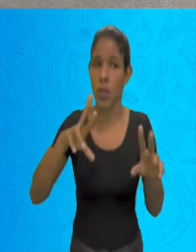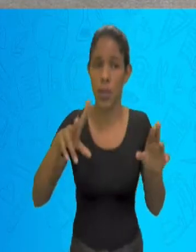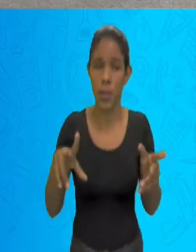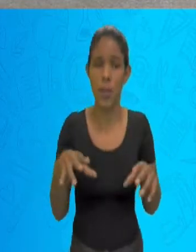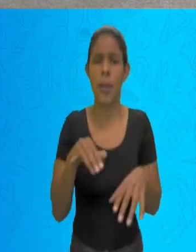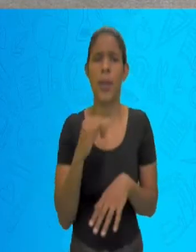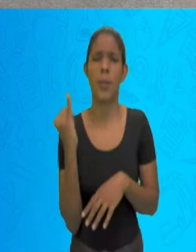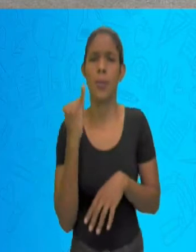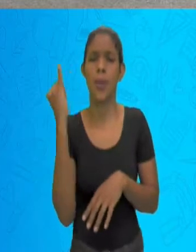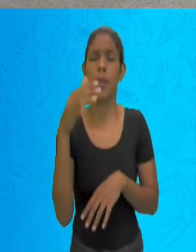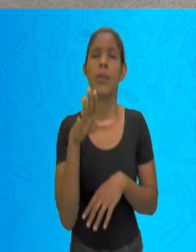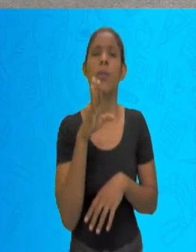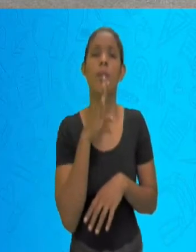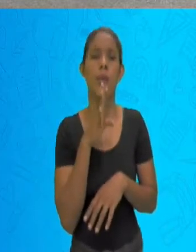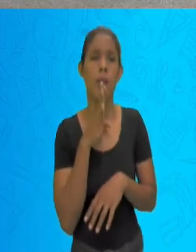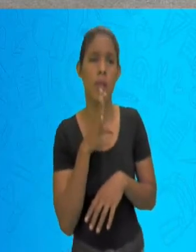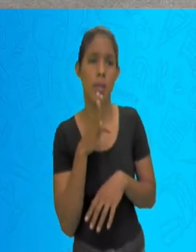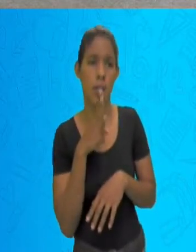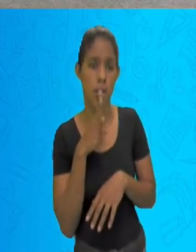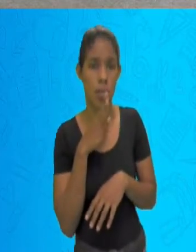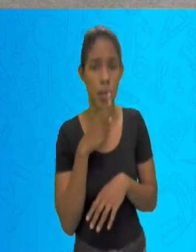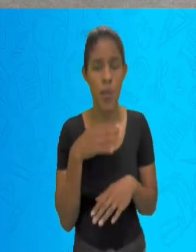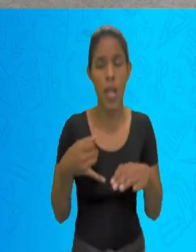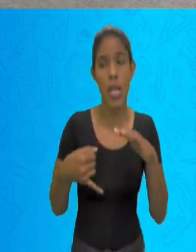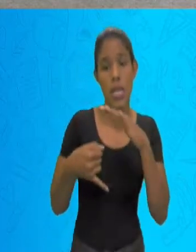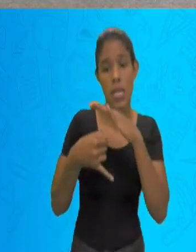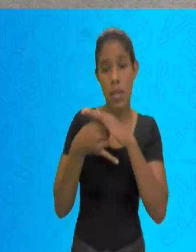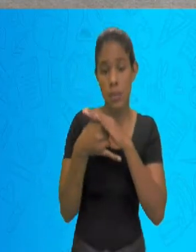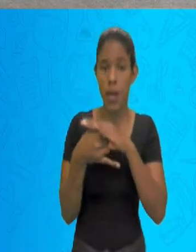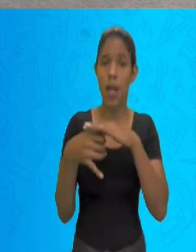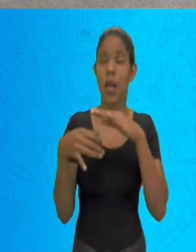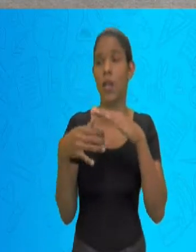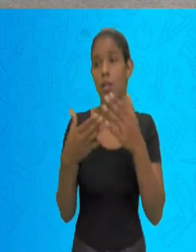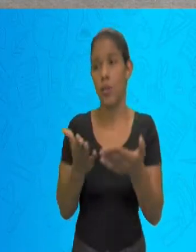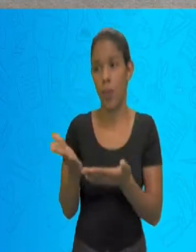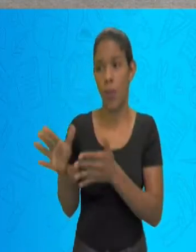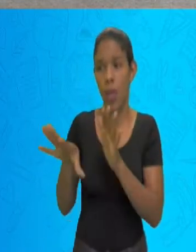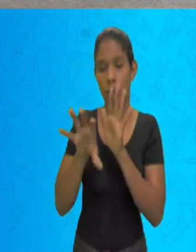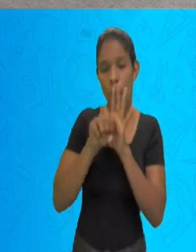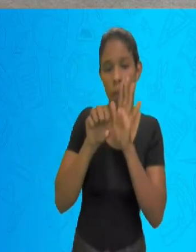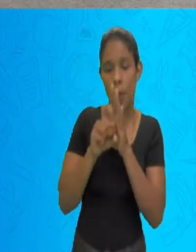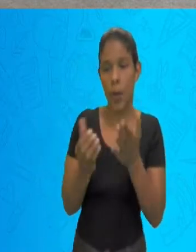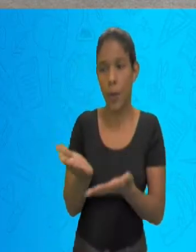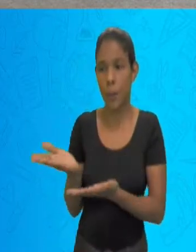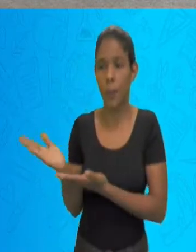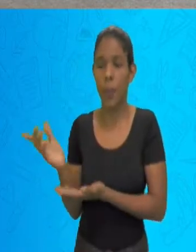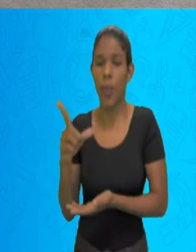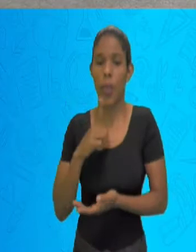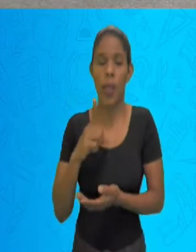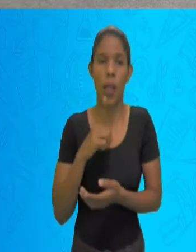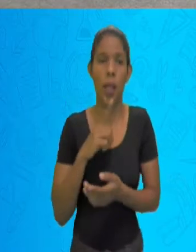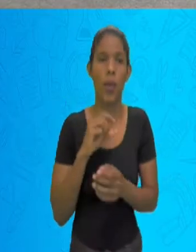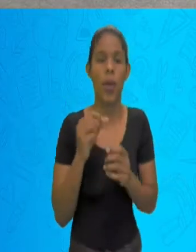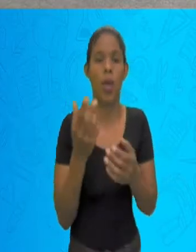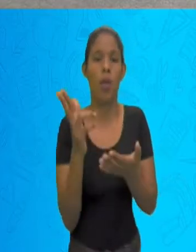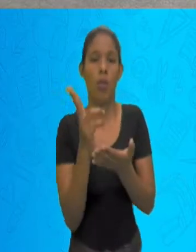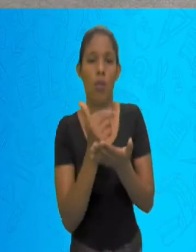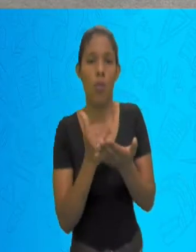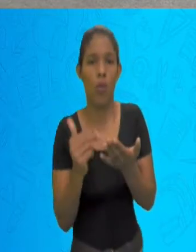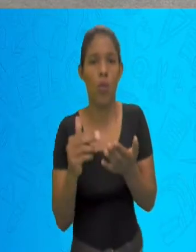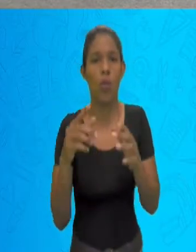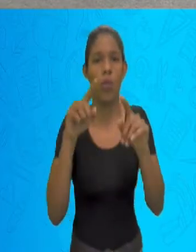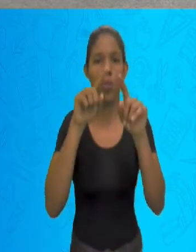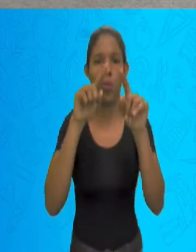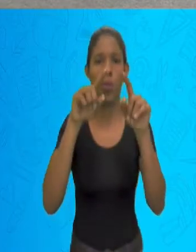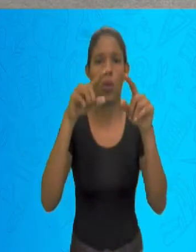aqui embaixo, olha, ainda como eu falei, de acordo com os seus lados, é dado o nome. Pentágono